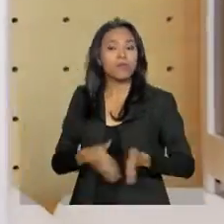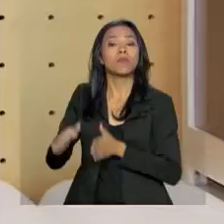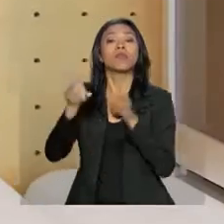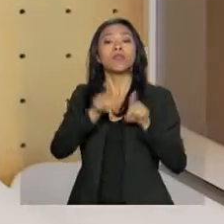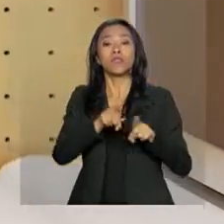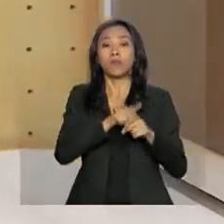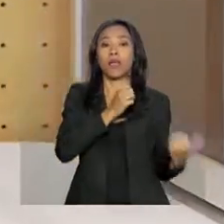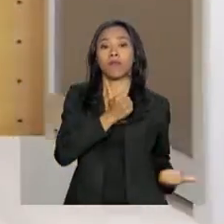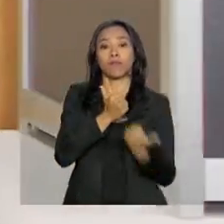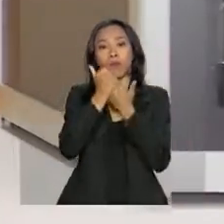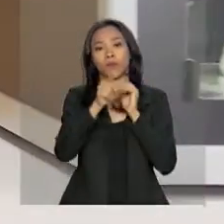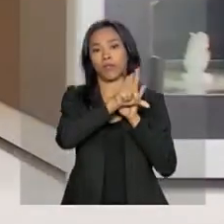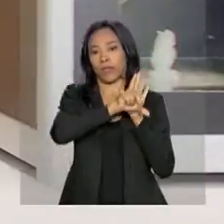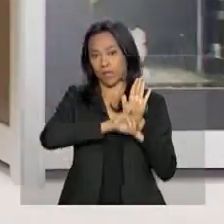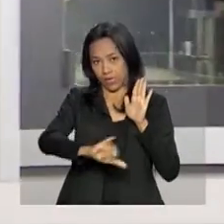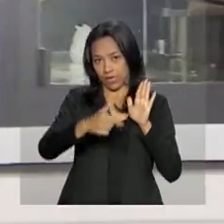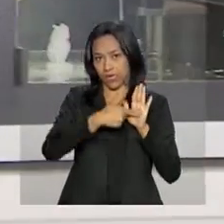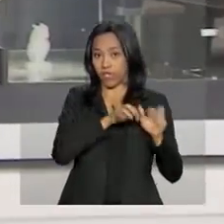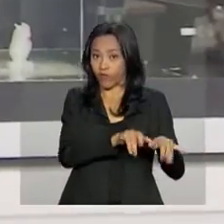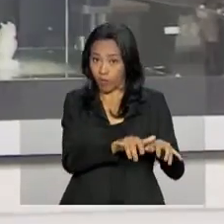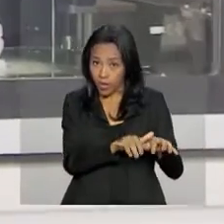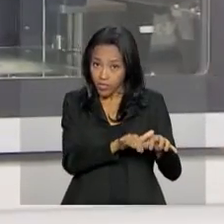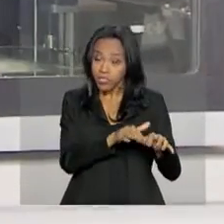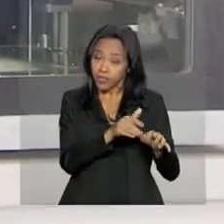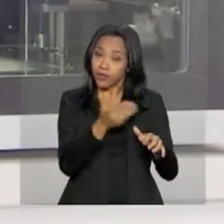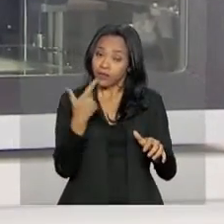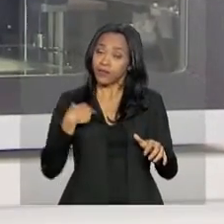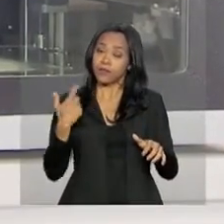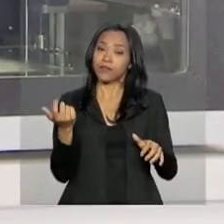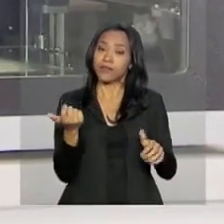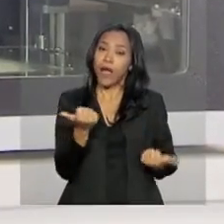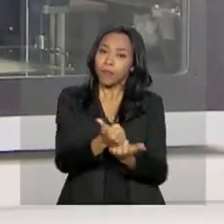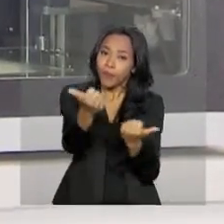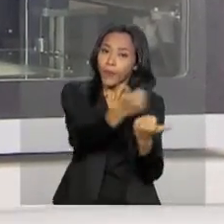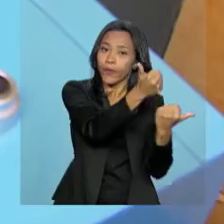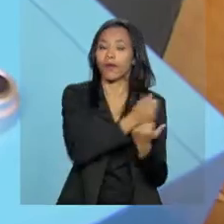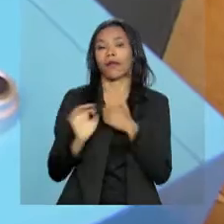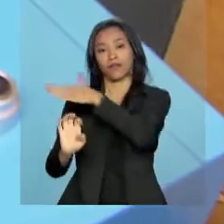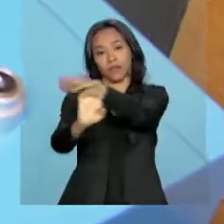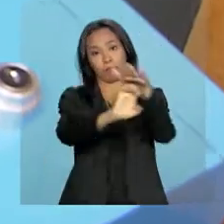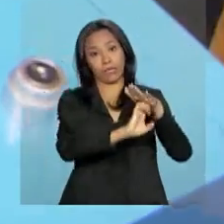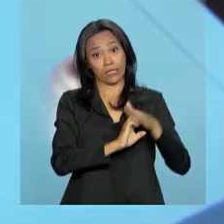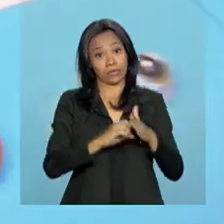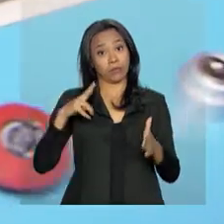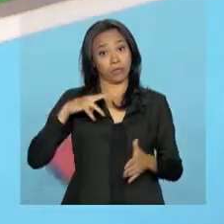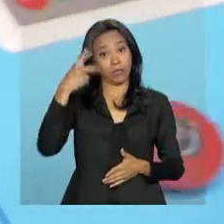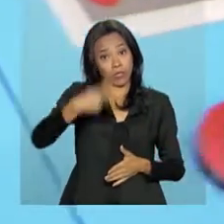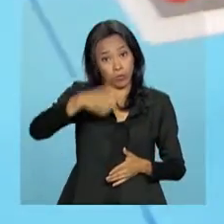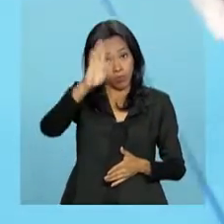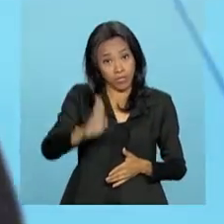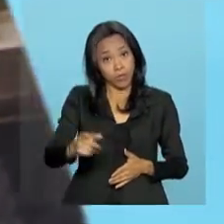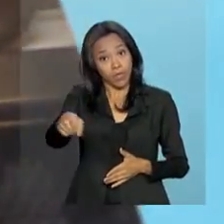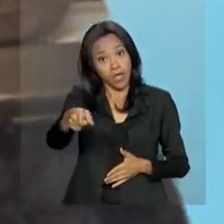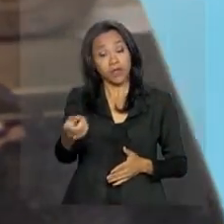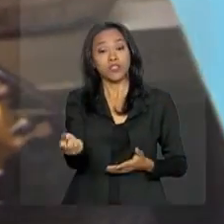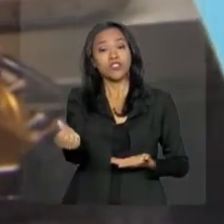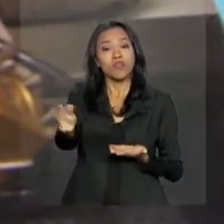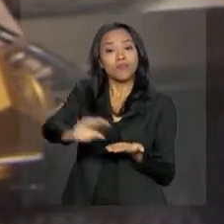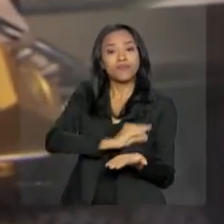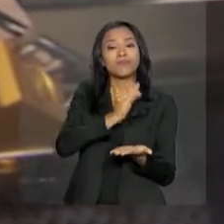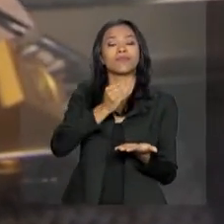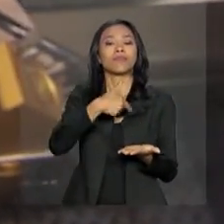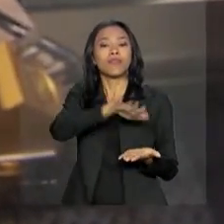informática que concede incentivos fiscais a empresas brasileiras em troca de investimentos em pesquisa o